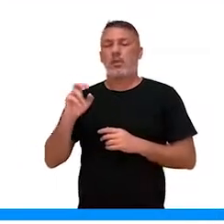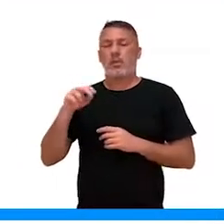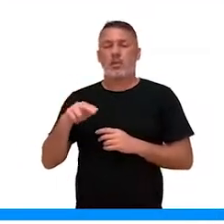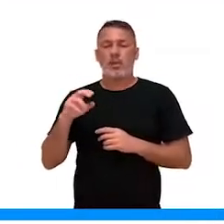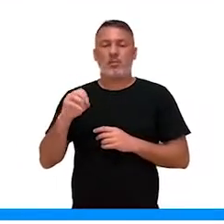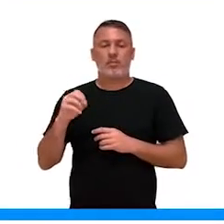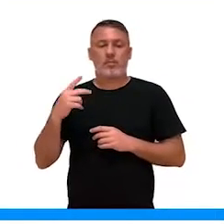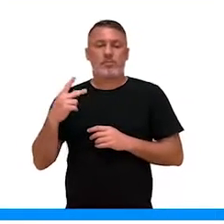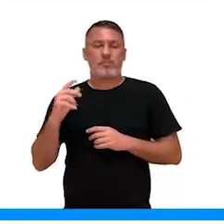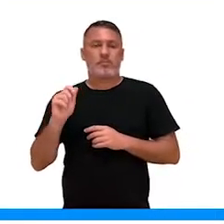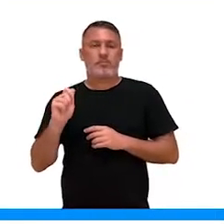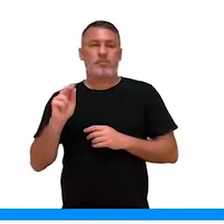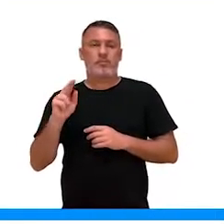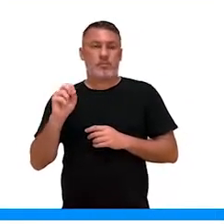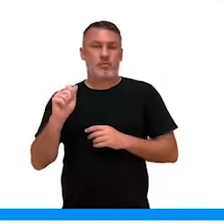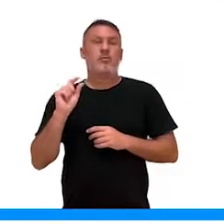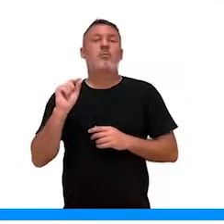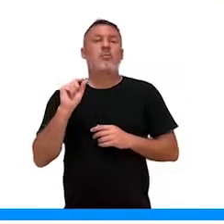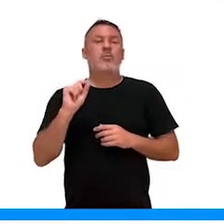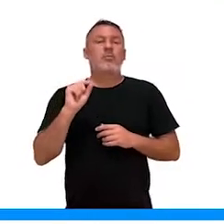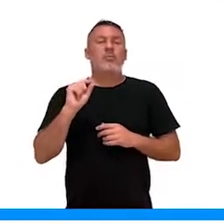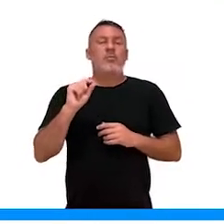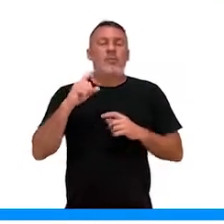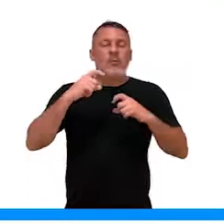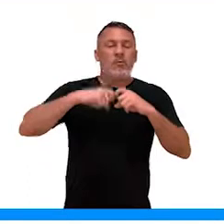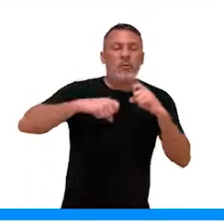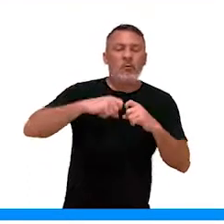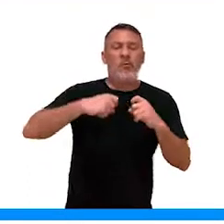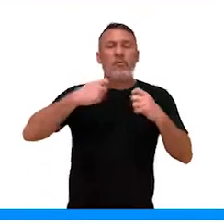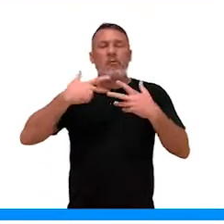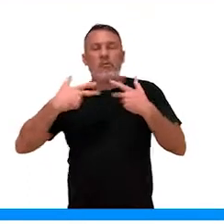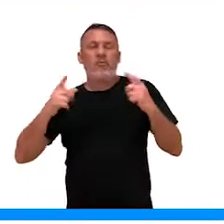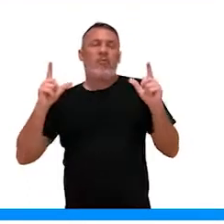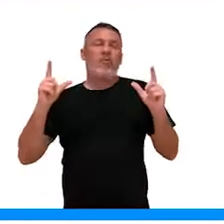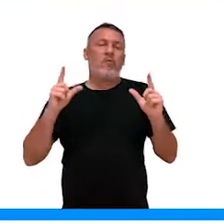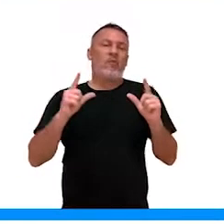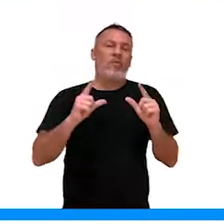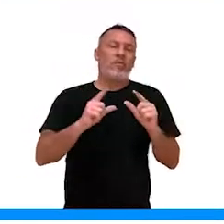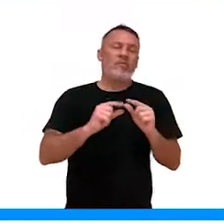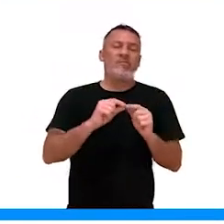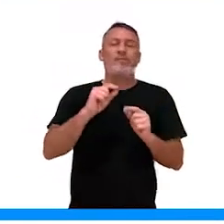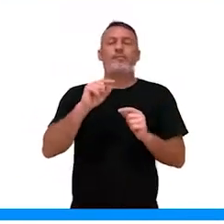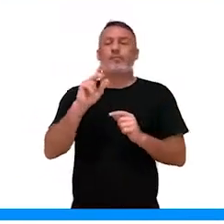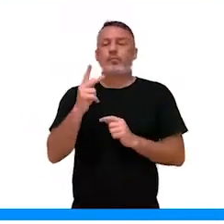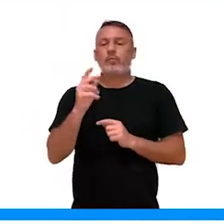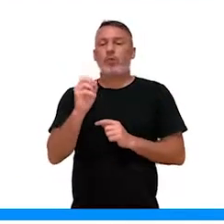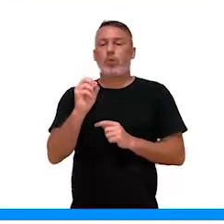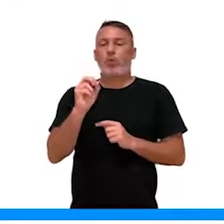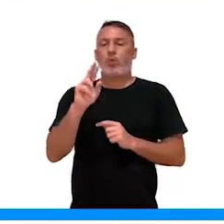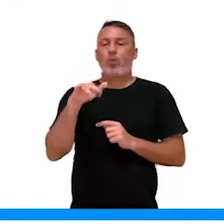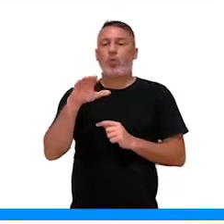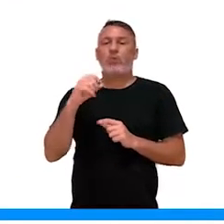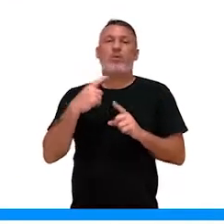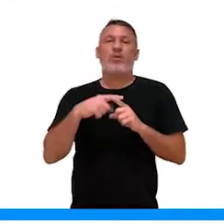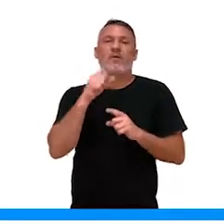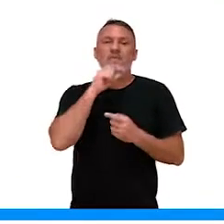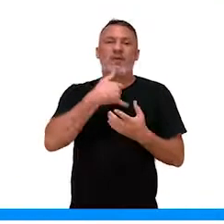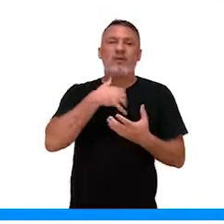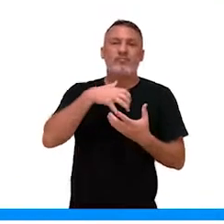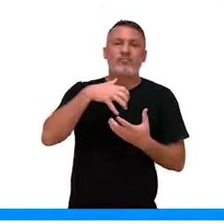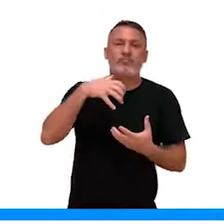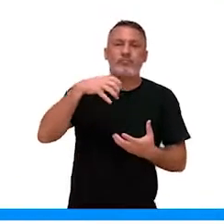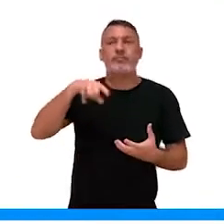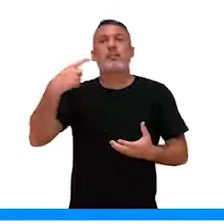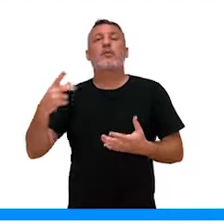chama de menopausa. Os hormônios sexuais, eles reduzem em quantidade, que a mulher já está ficando mais velha,